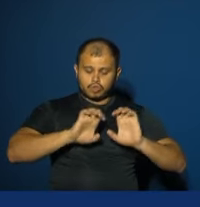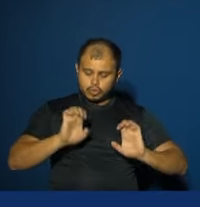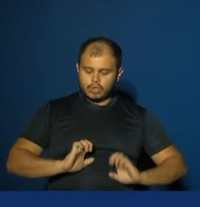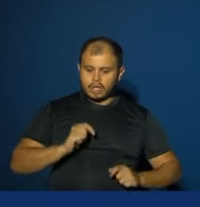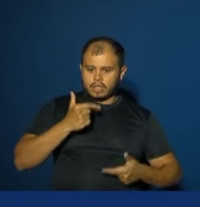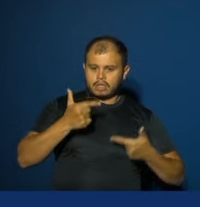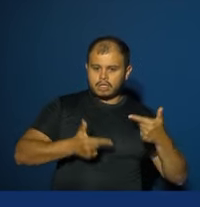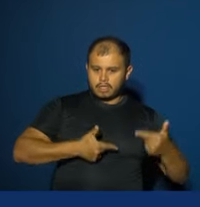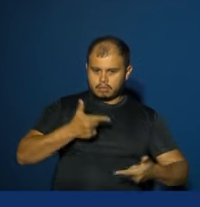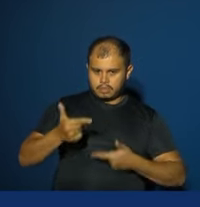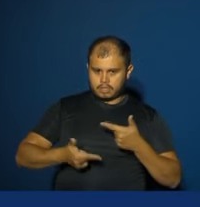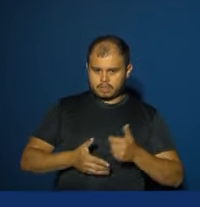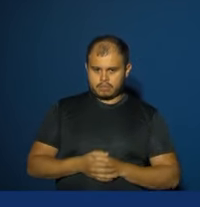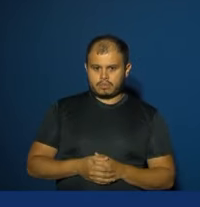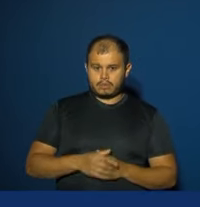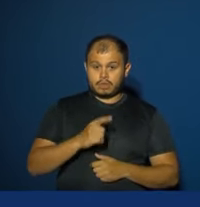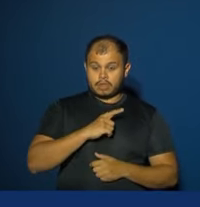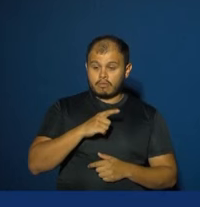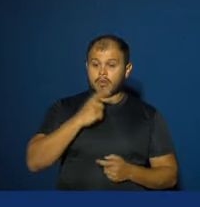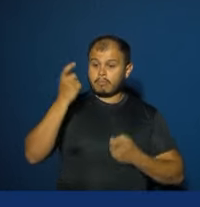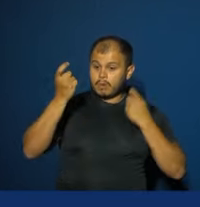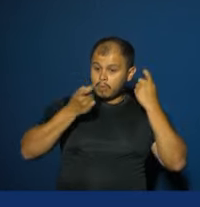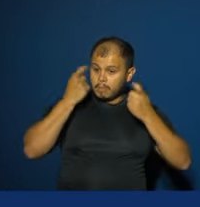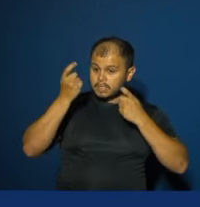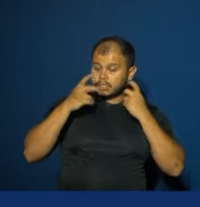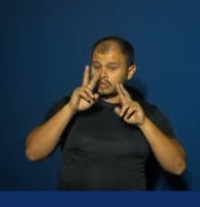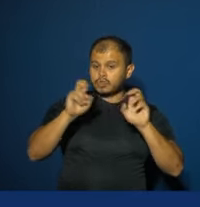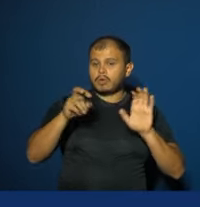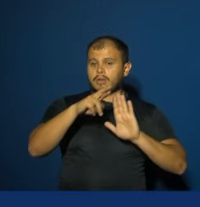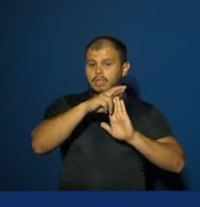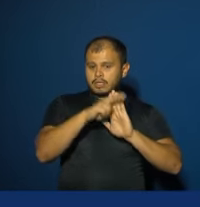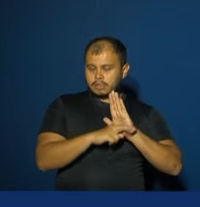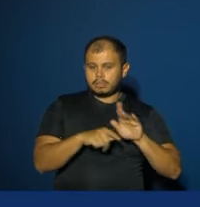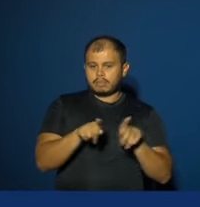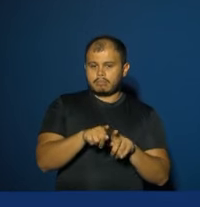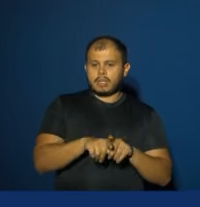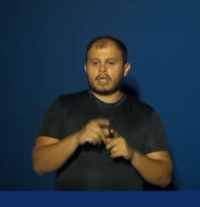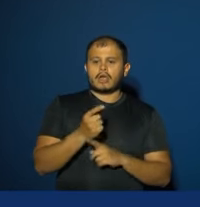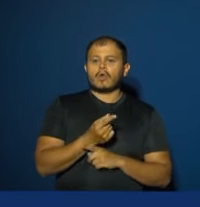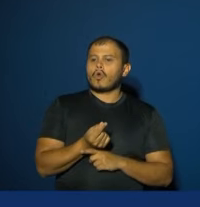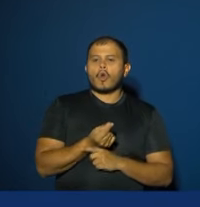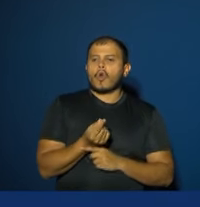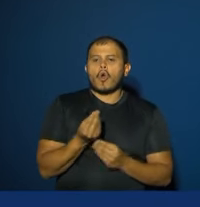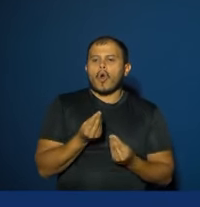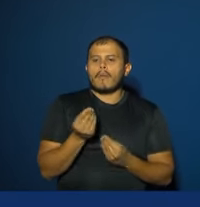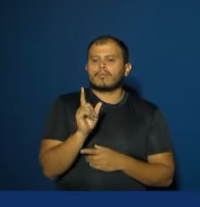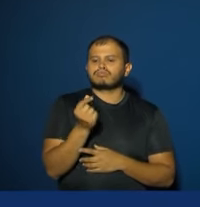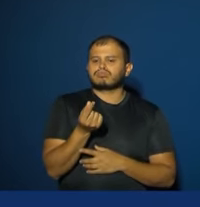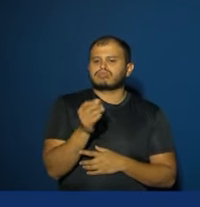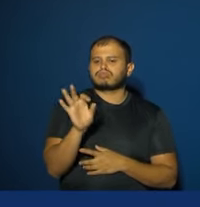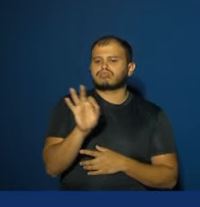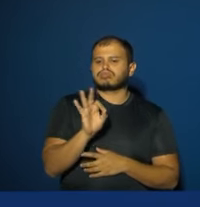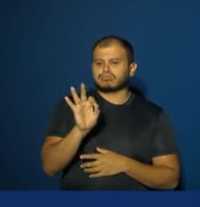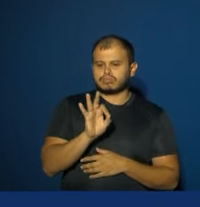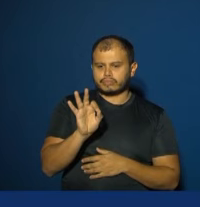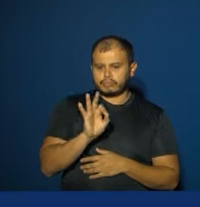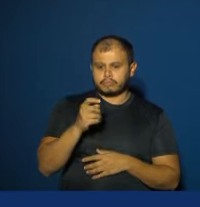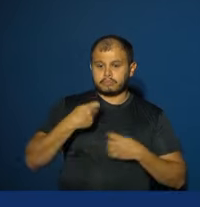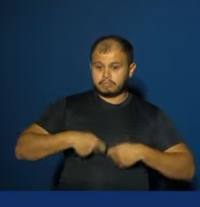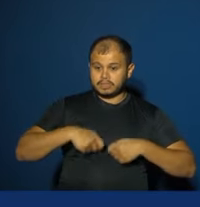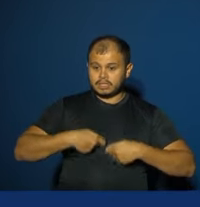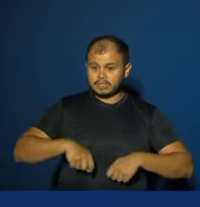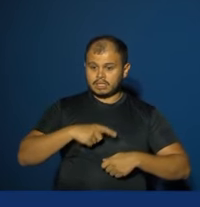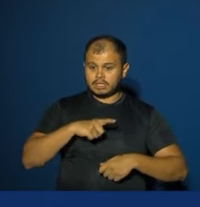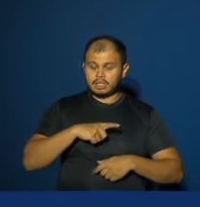eh uma preocupação grande era a questão da regulação e a questão tarifária né no seguinte sentido tem que ser uma